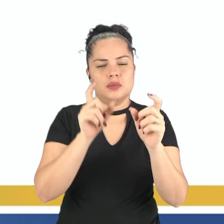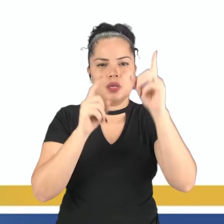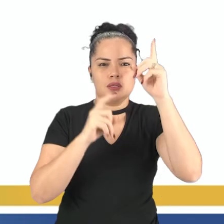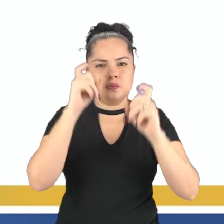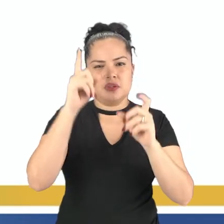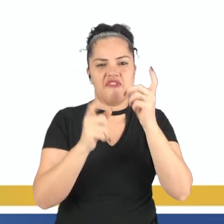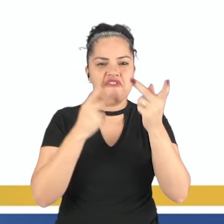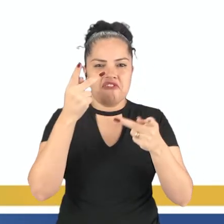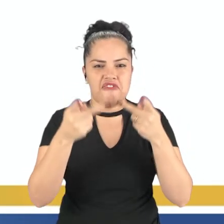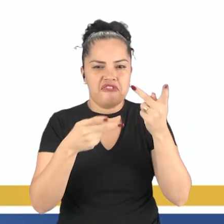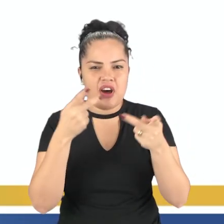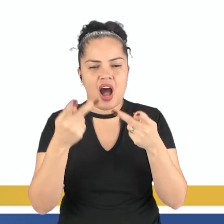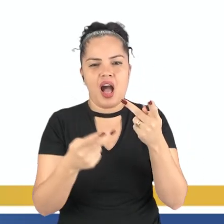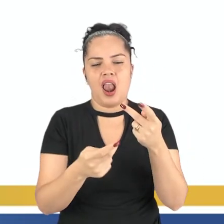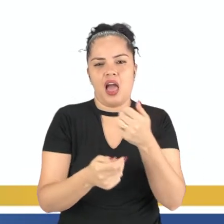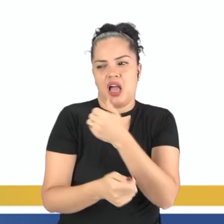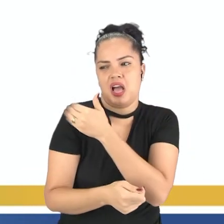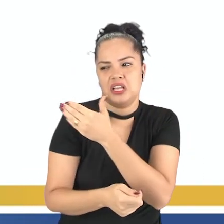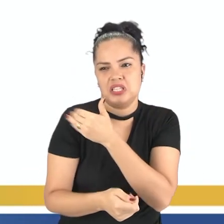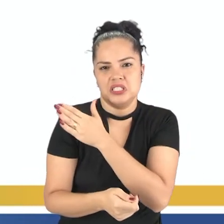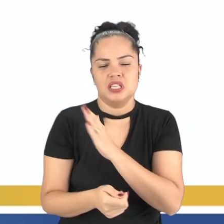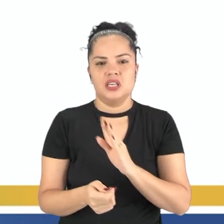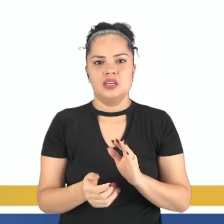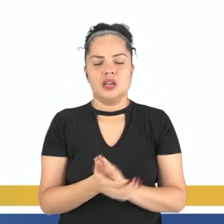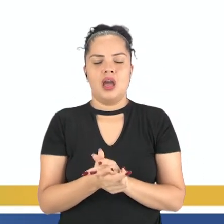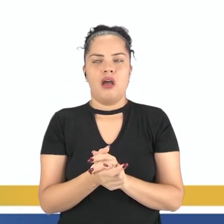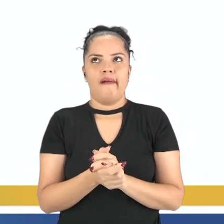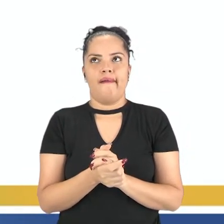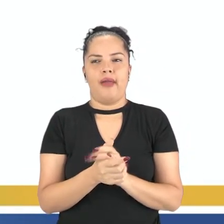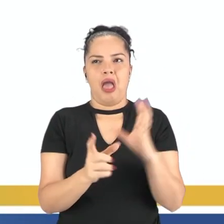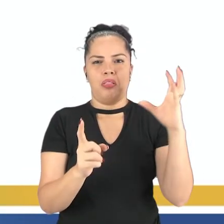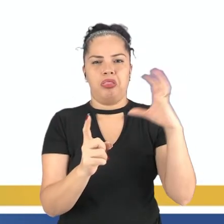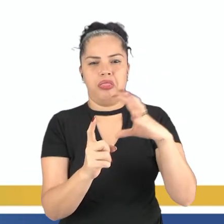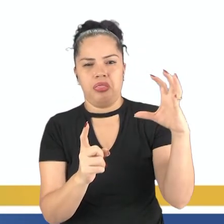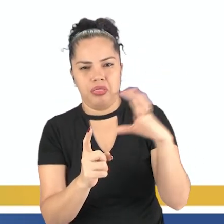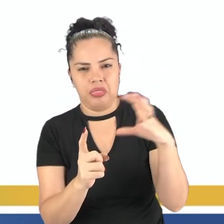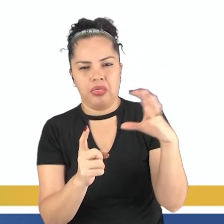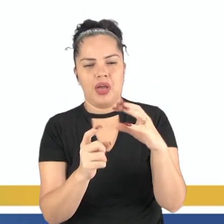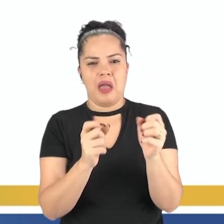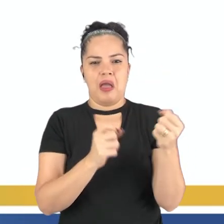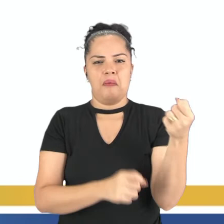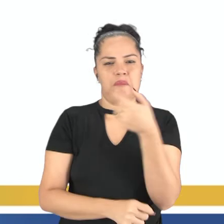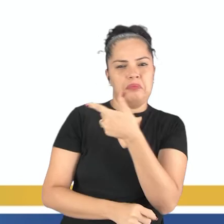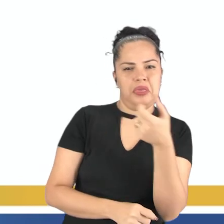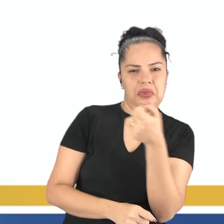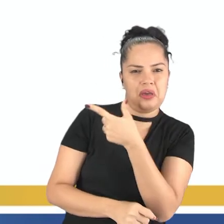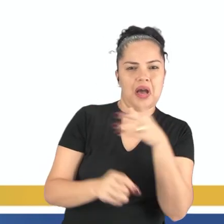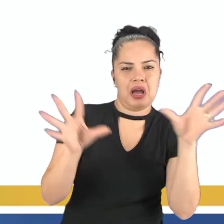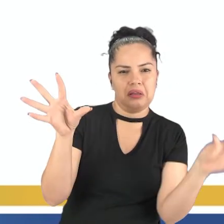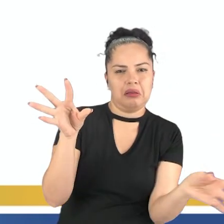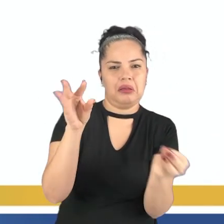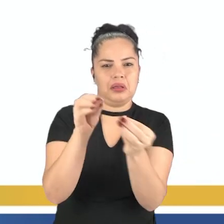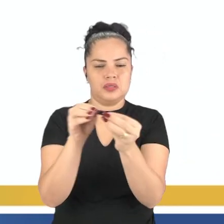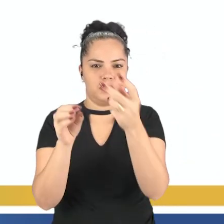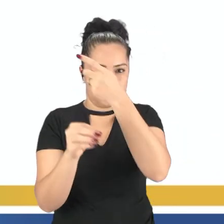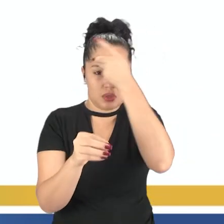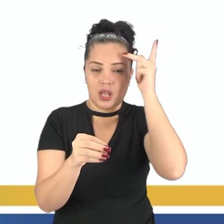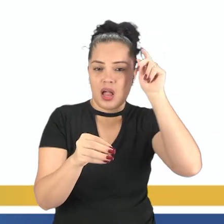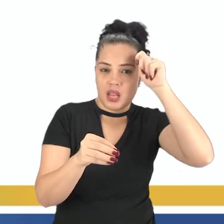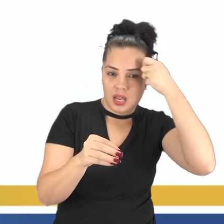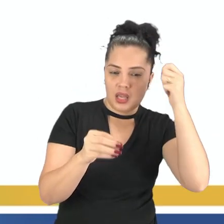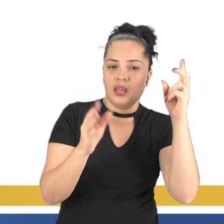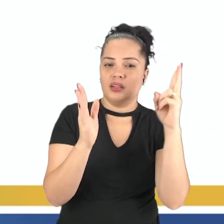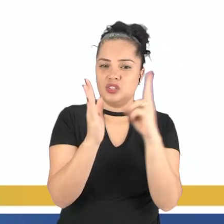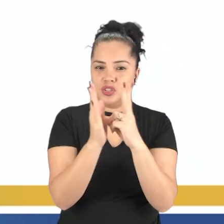por desconhecimento de sua origem, como a palavra denegrir. Também acontece quando fazemos piadas que associam negros e indígenas a